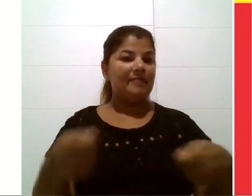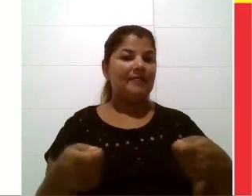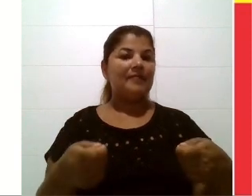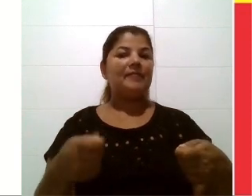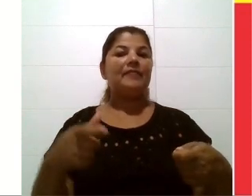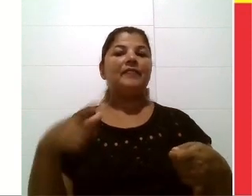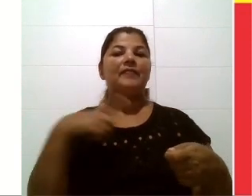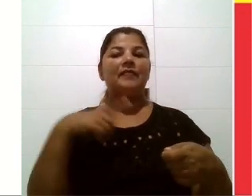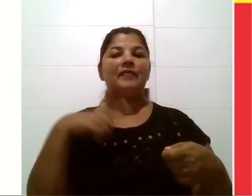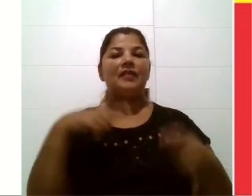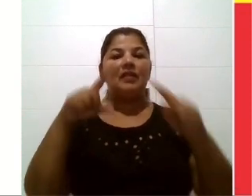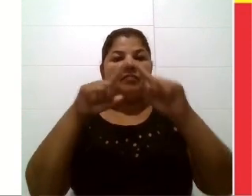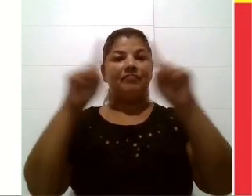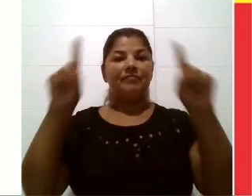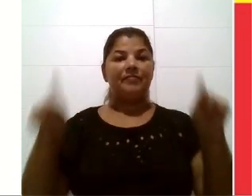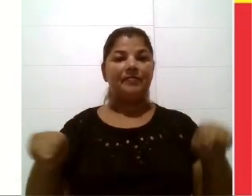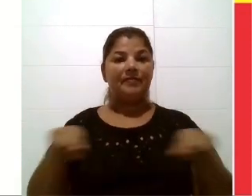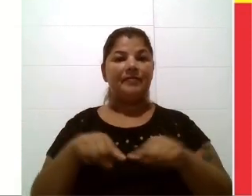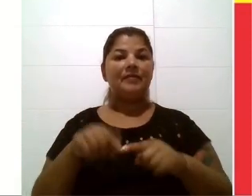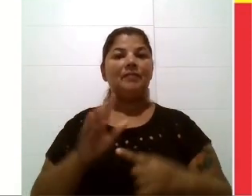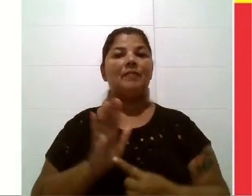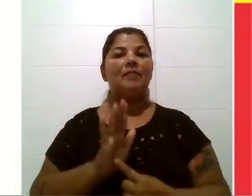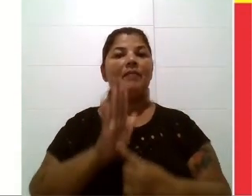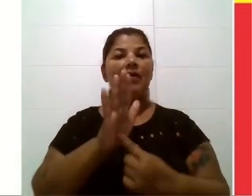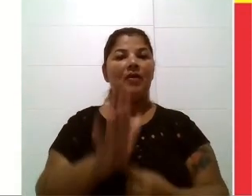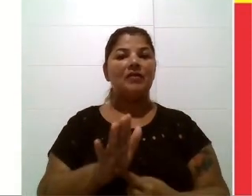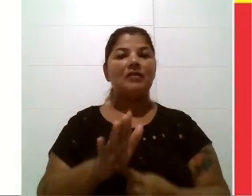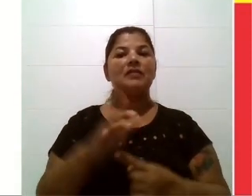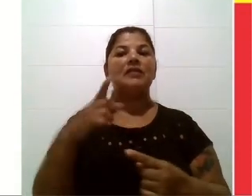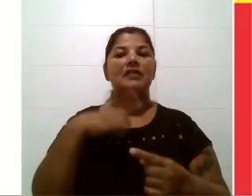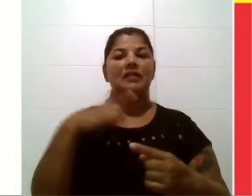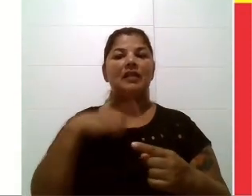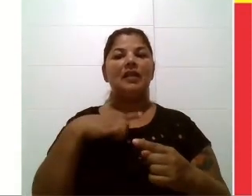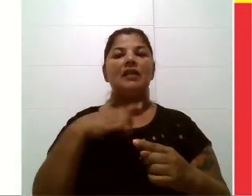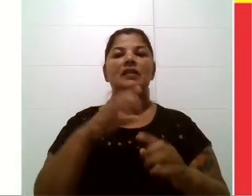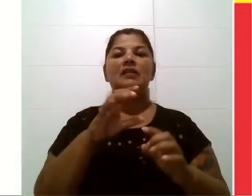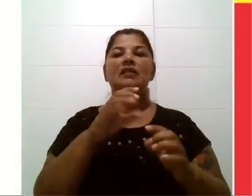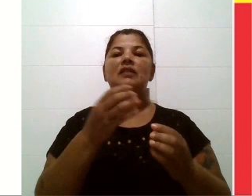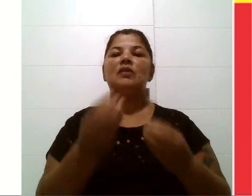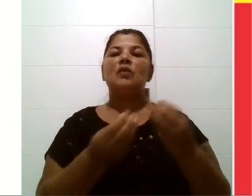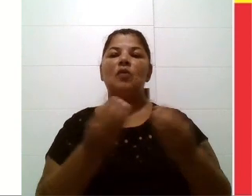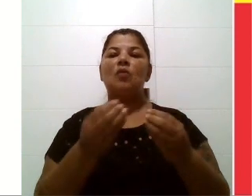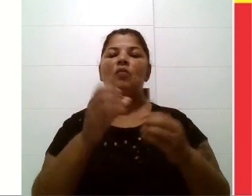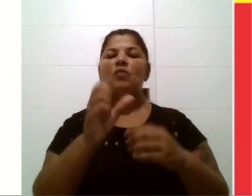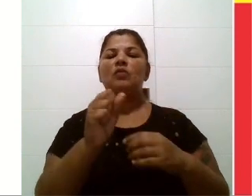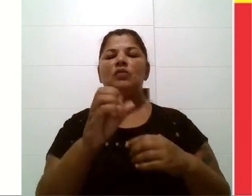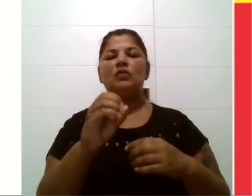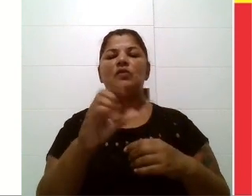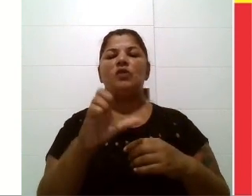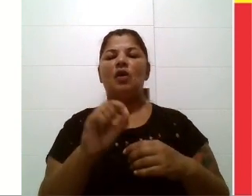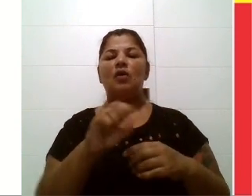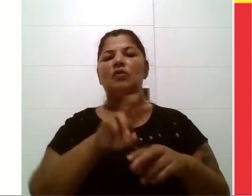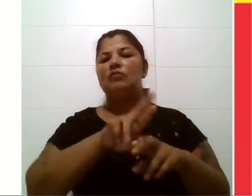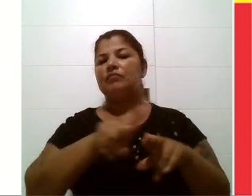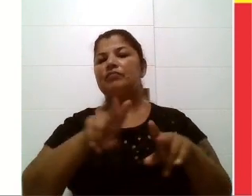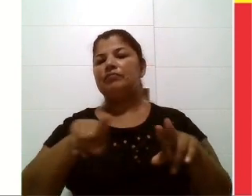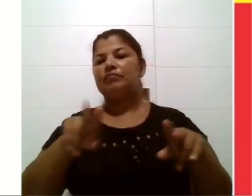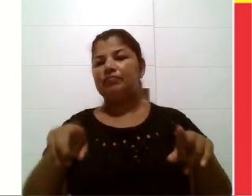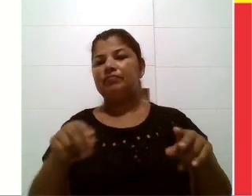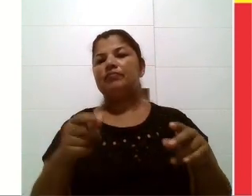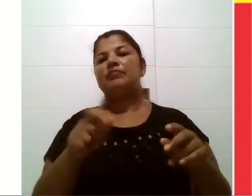nesse quadro aí você consegue ver algumas espécies de solo, tá? Então, esses solos aí, cada um tem uma definição